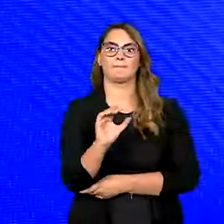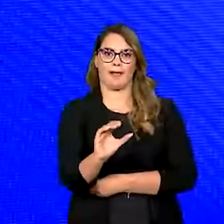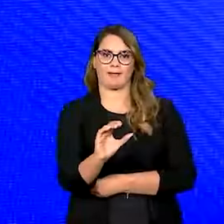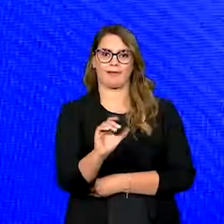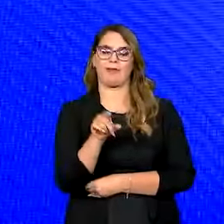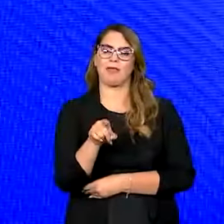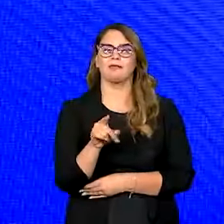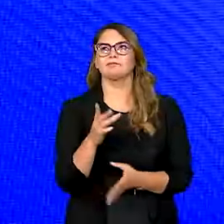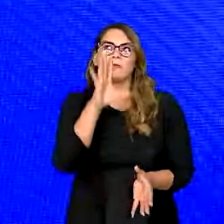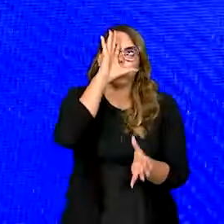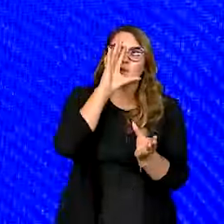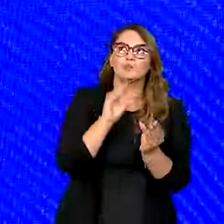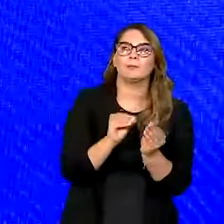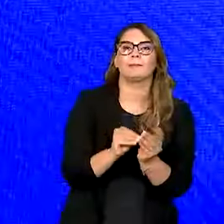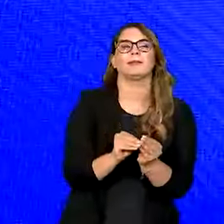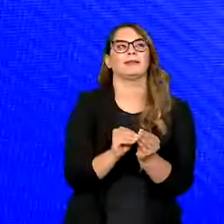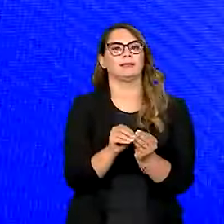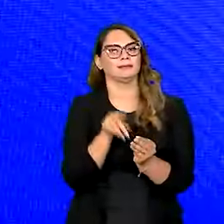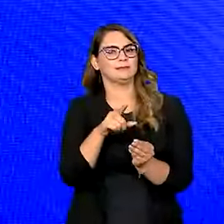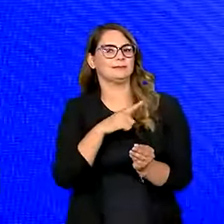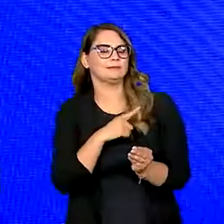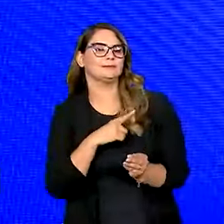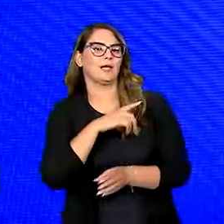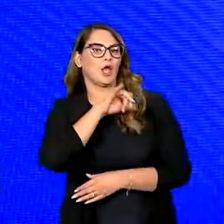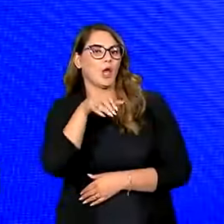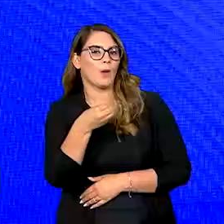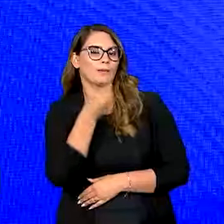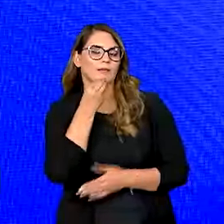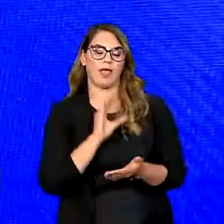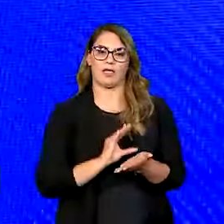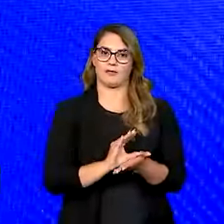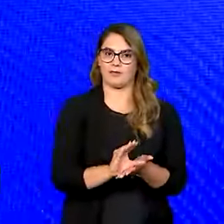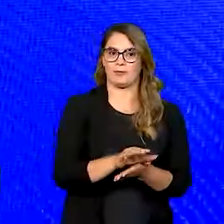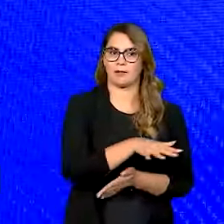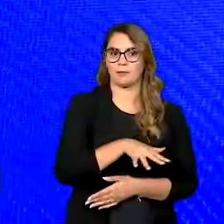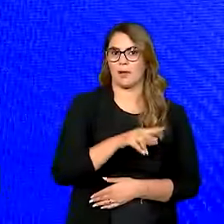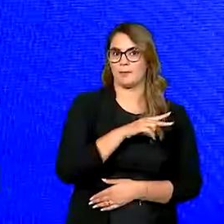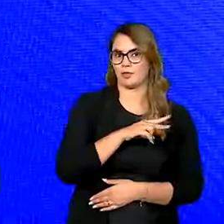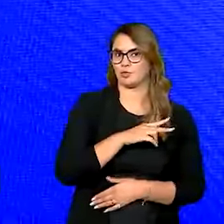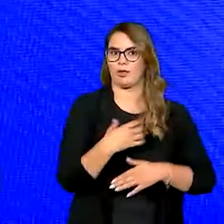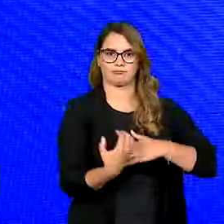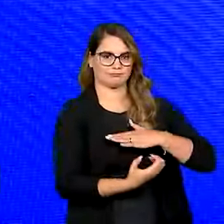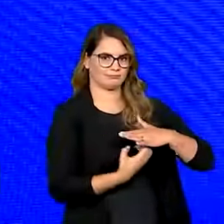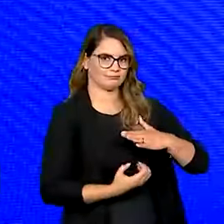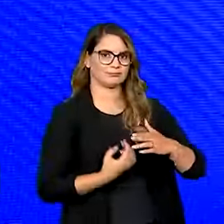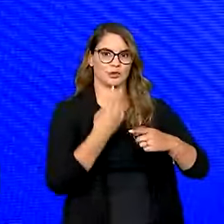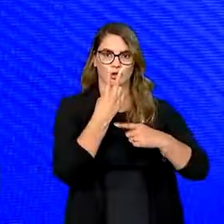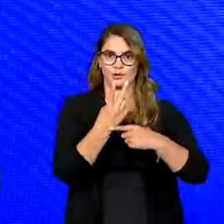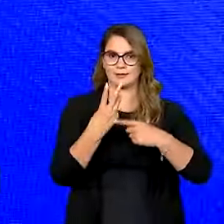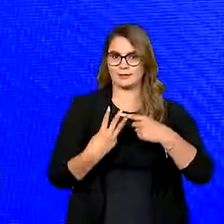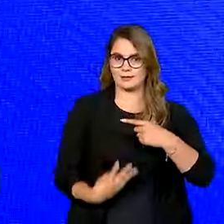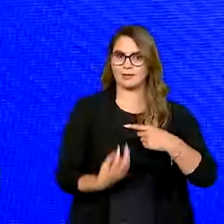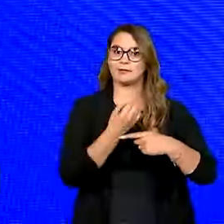forma sucinta ele contém oportunidades de investimento para a iniciativa privada. 2/3